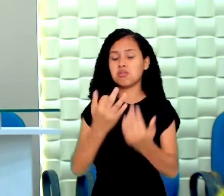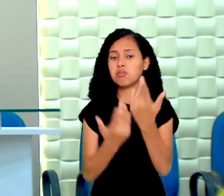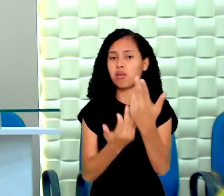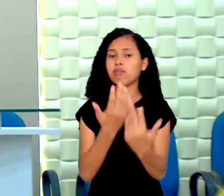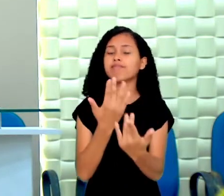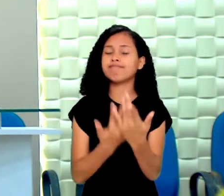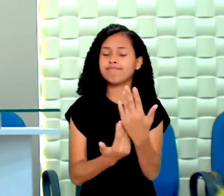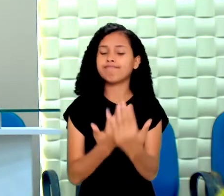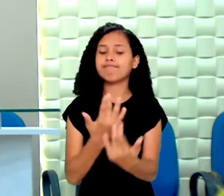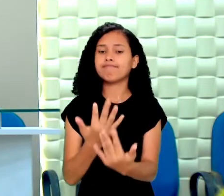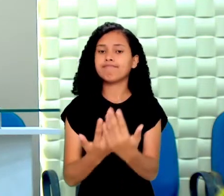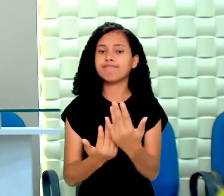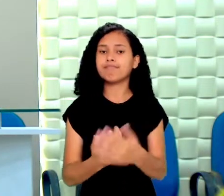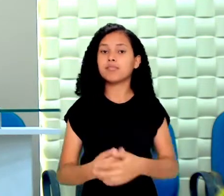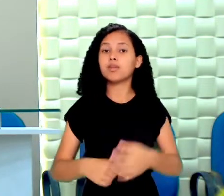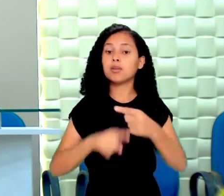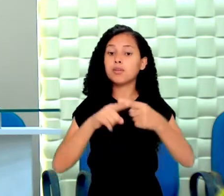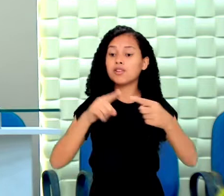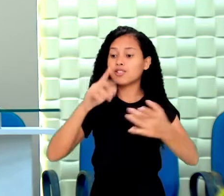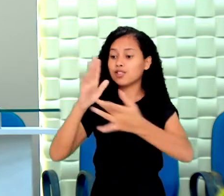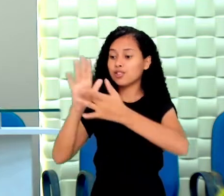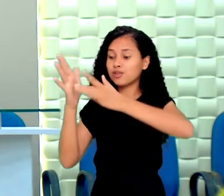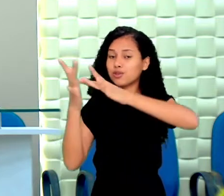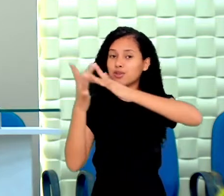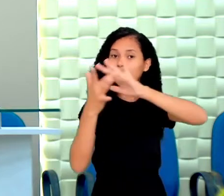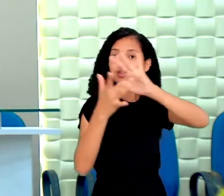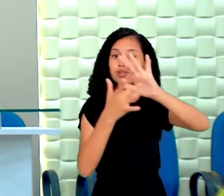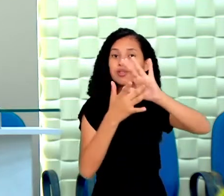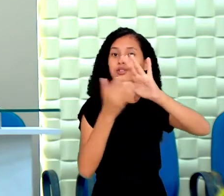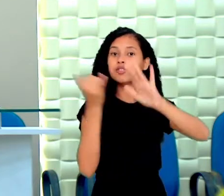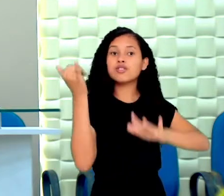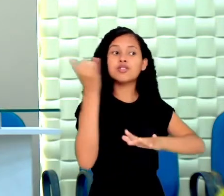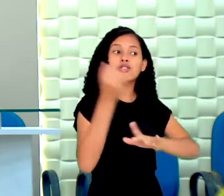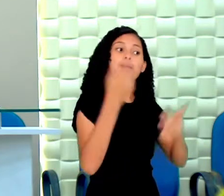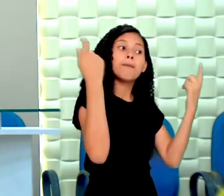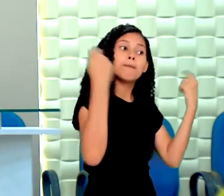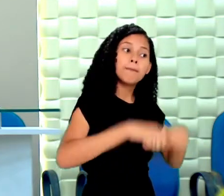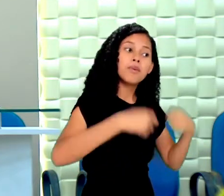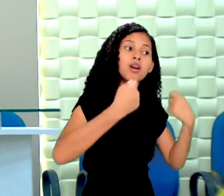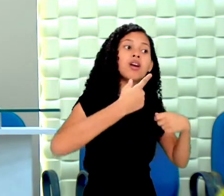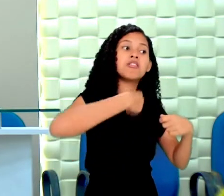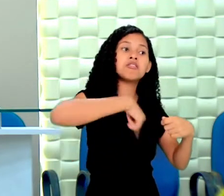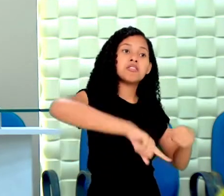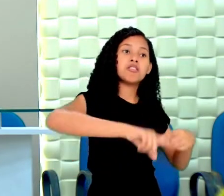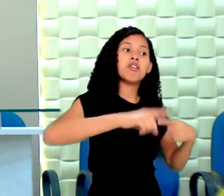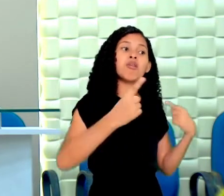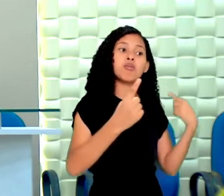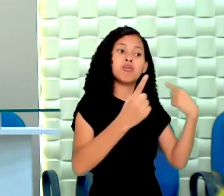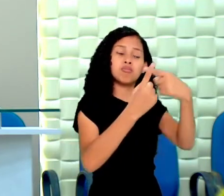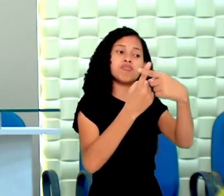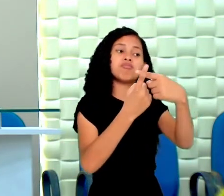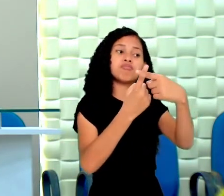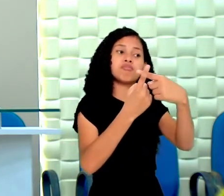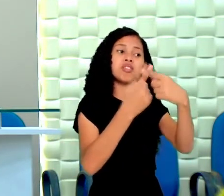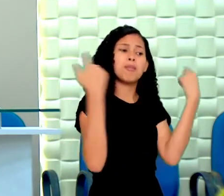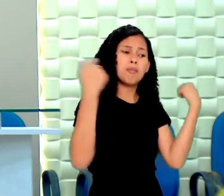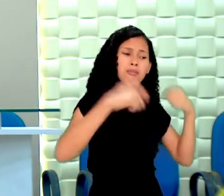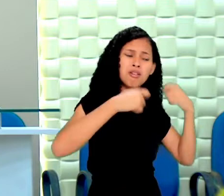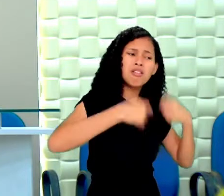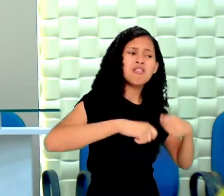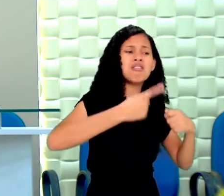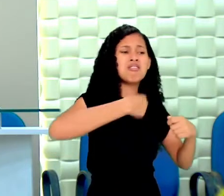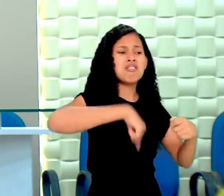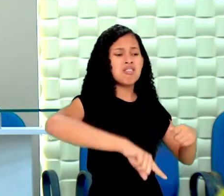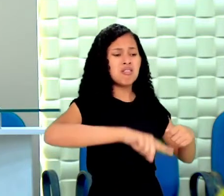eternamente. Mas Jesus diz: é necessário ir ao Calvário, é necessário